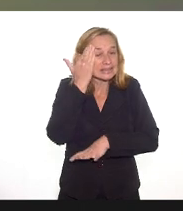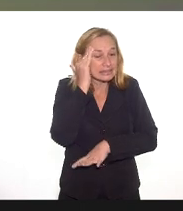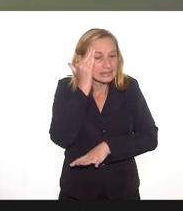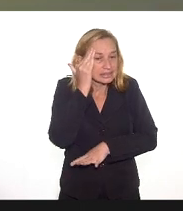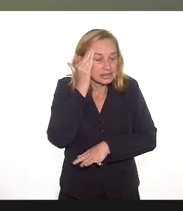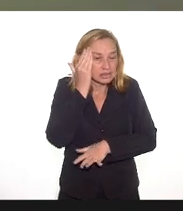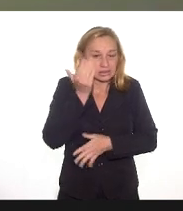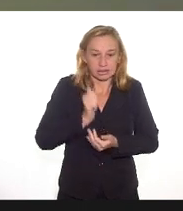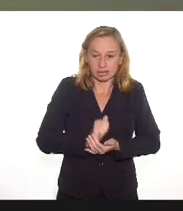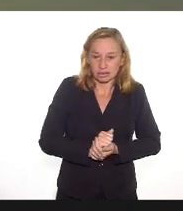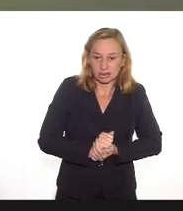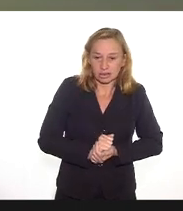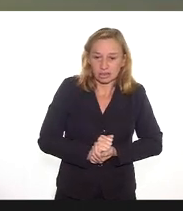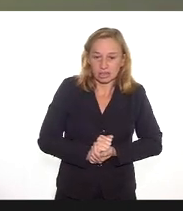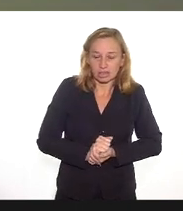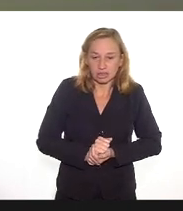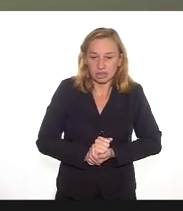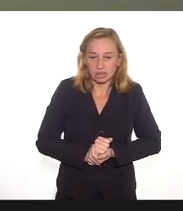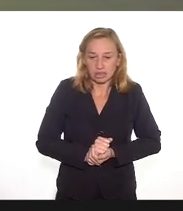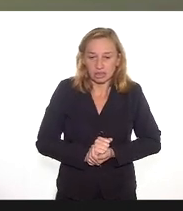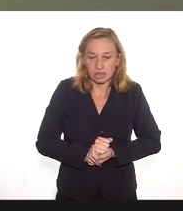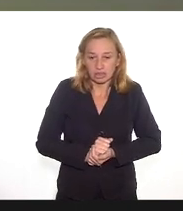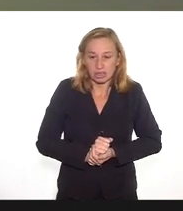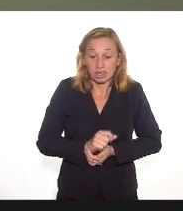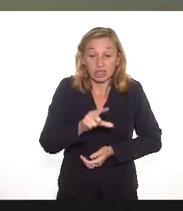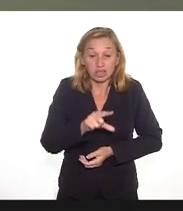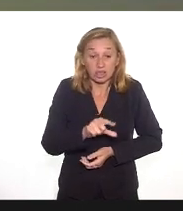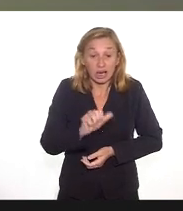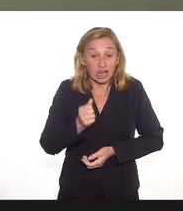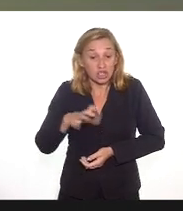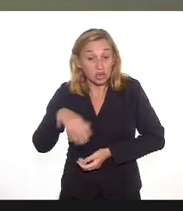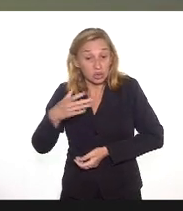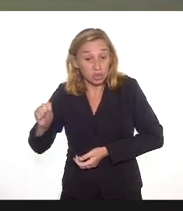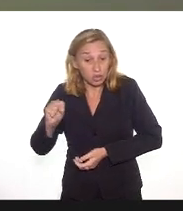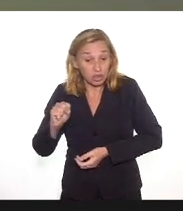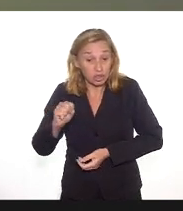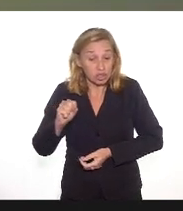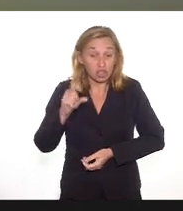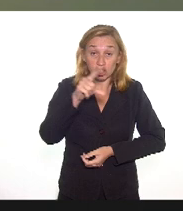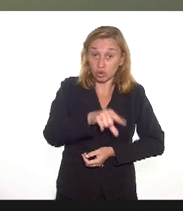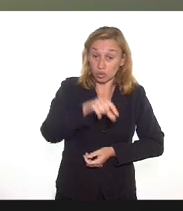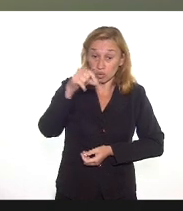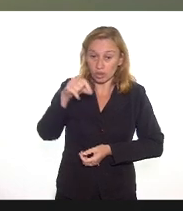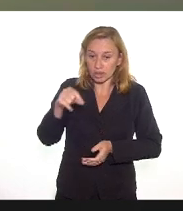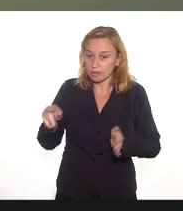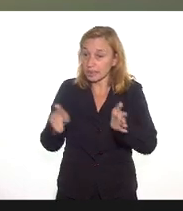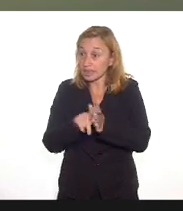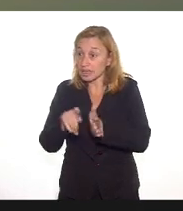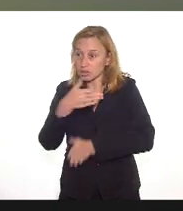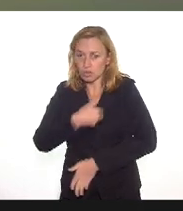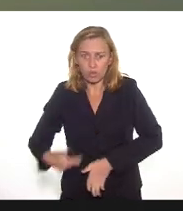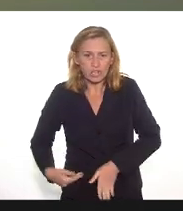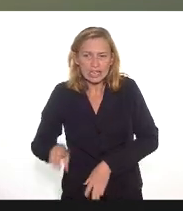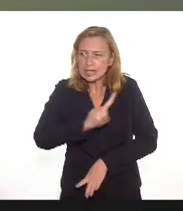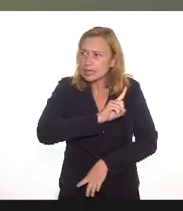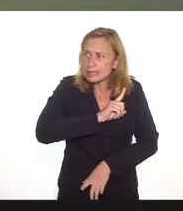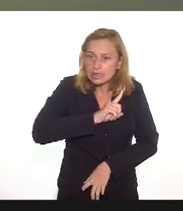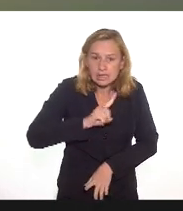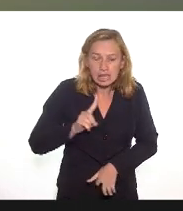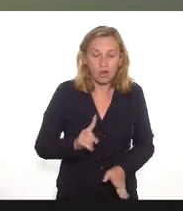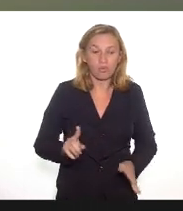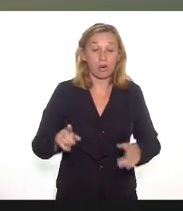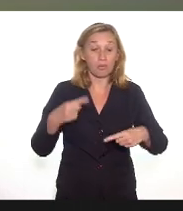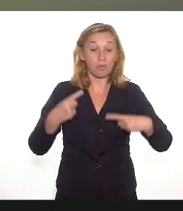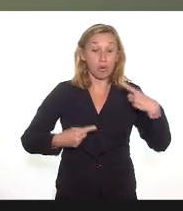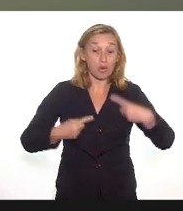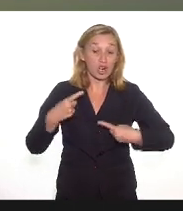as ações decididas são ações do governo e não uma política de